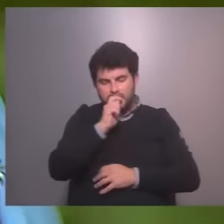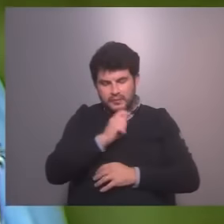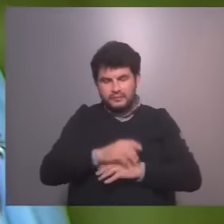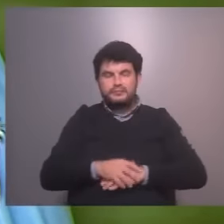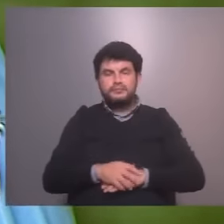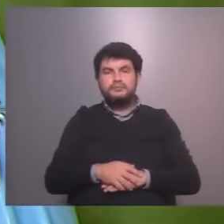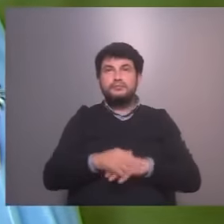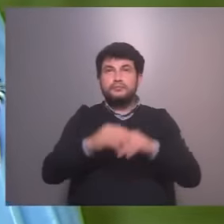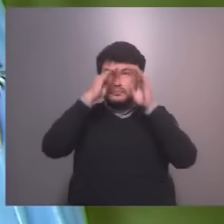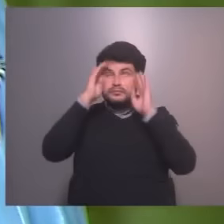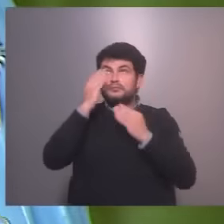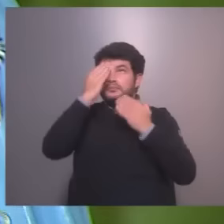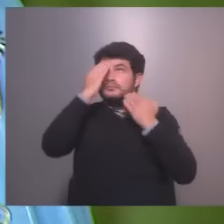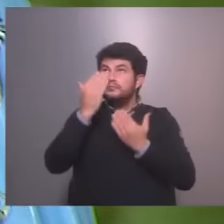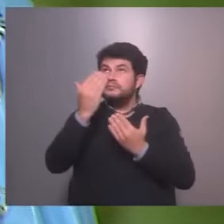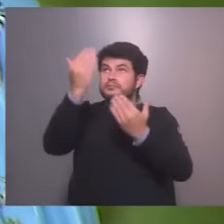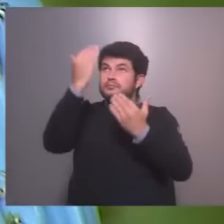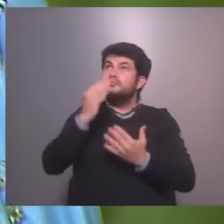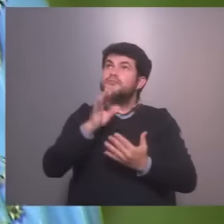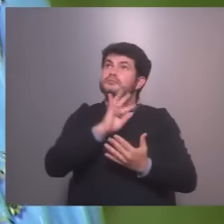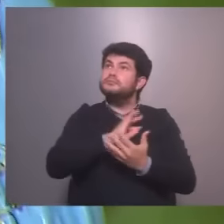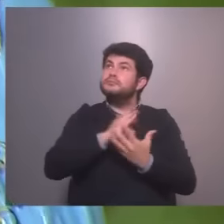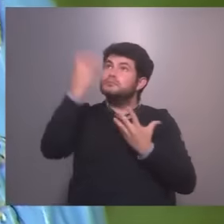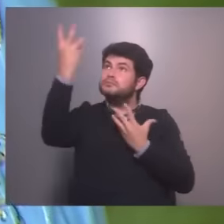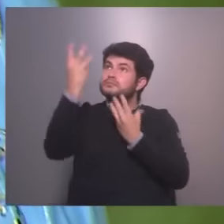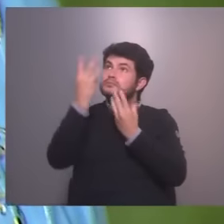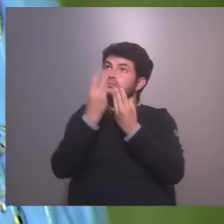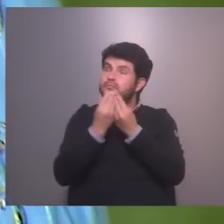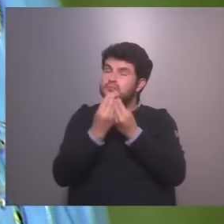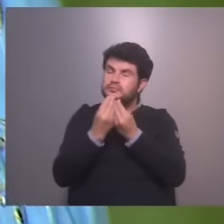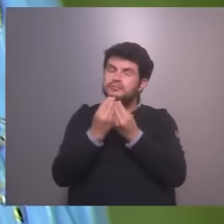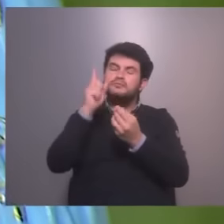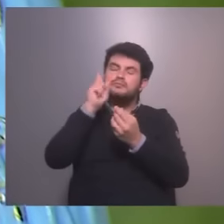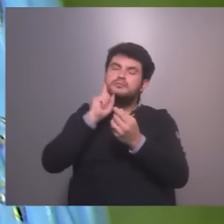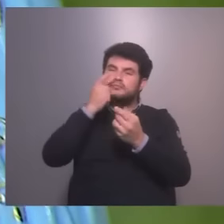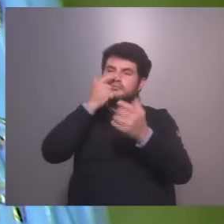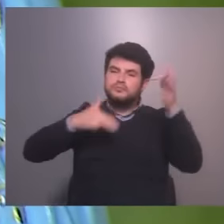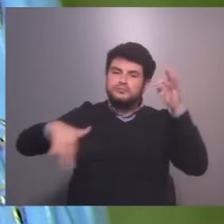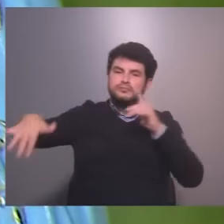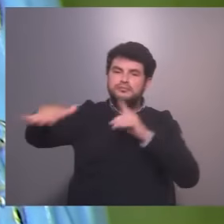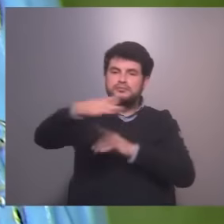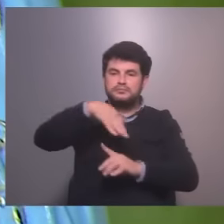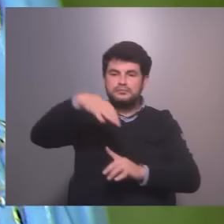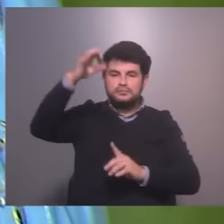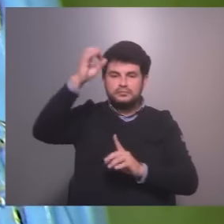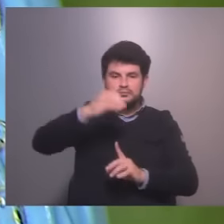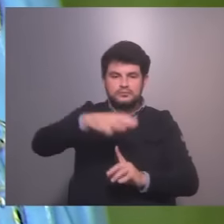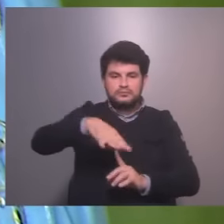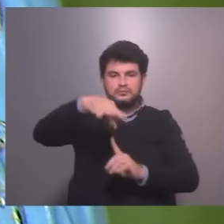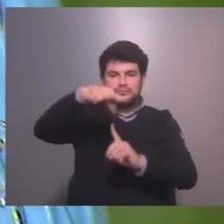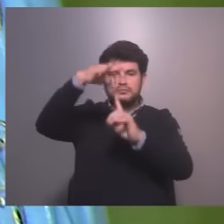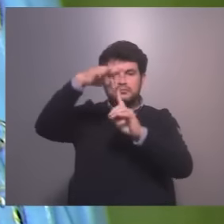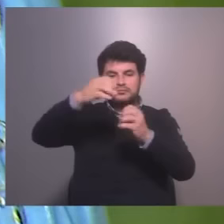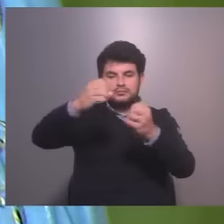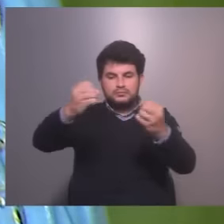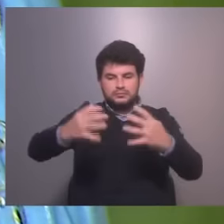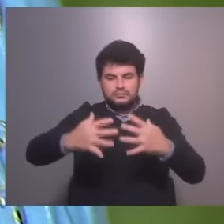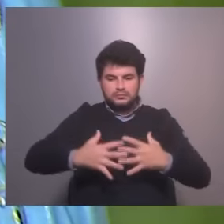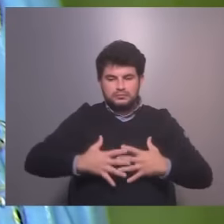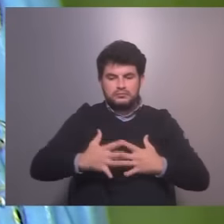Deus, rogai por nós, pecadores, agora e na hora da nossa morte. Amém. Ave Maria, cheia